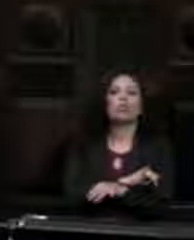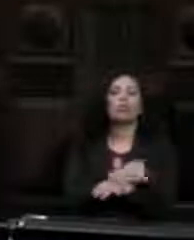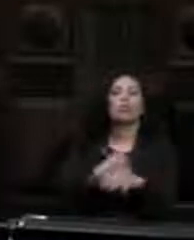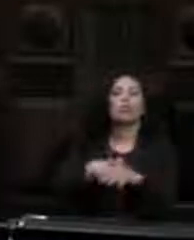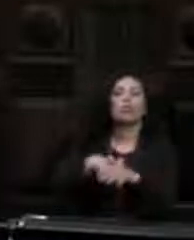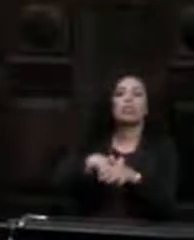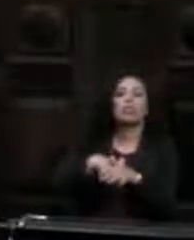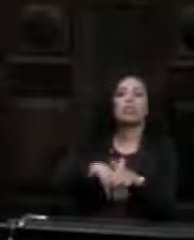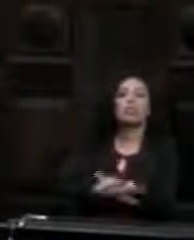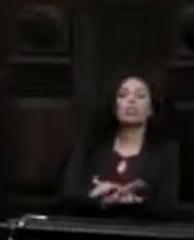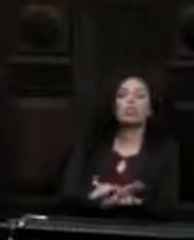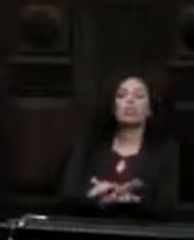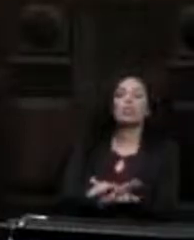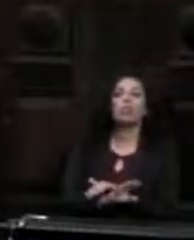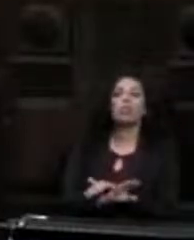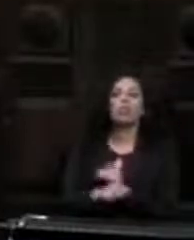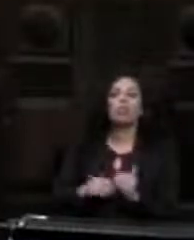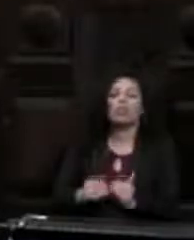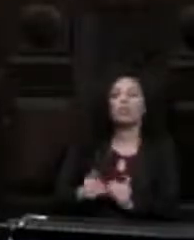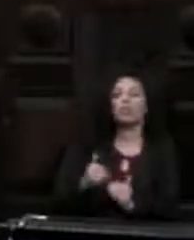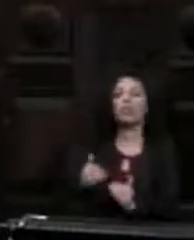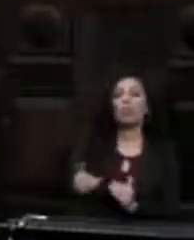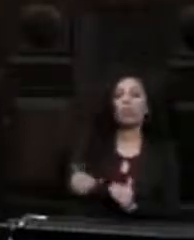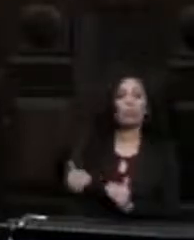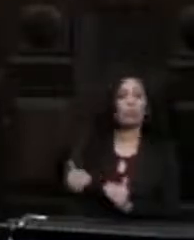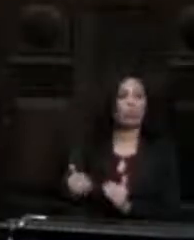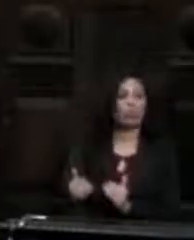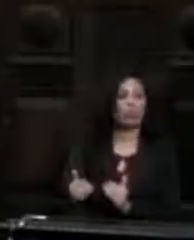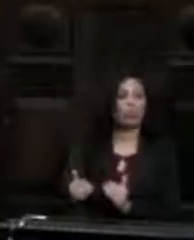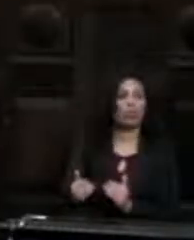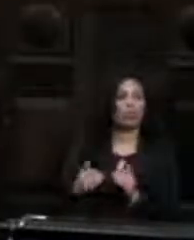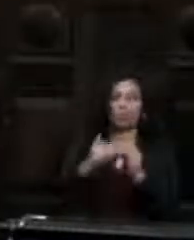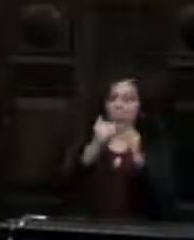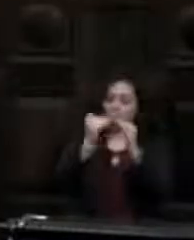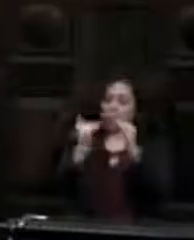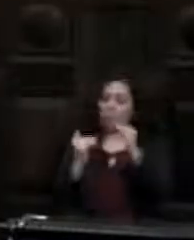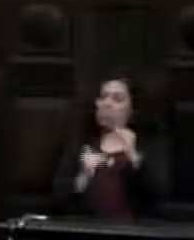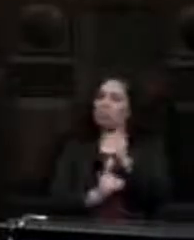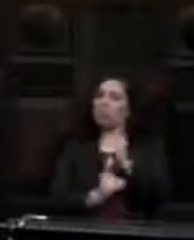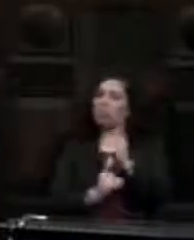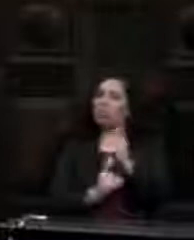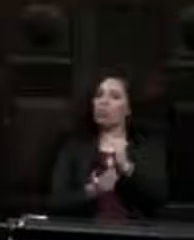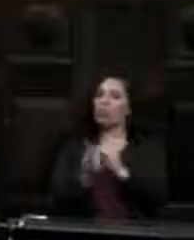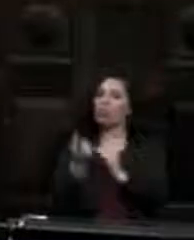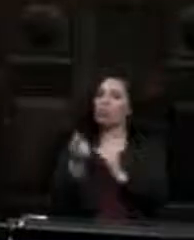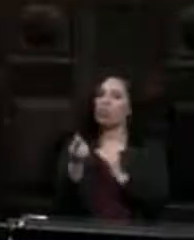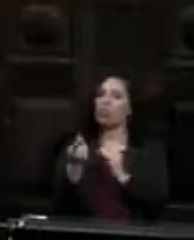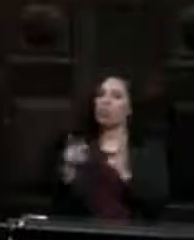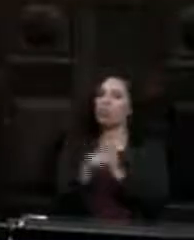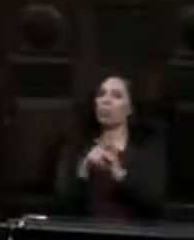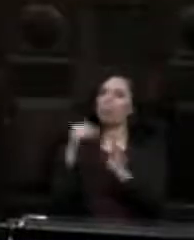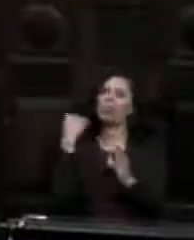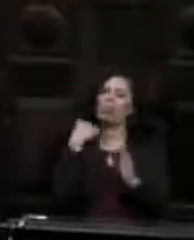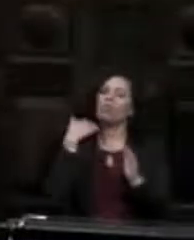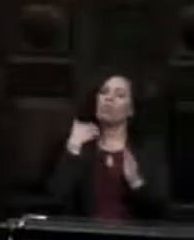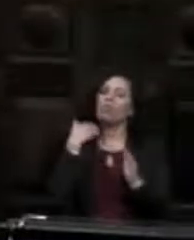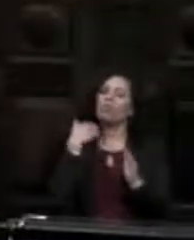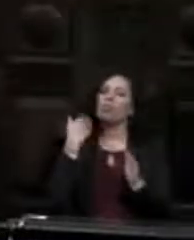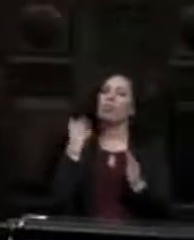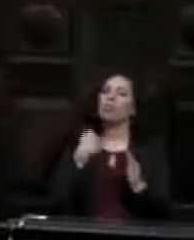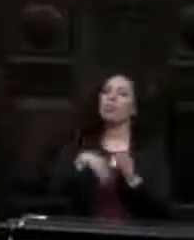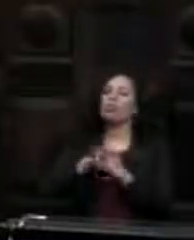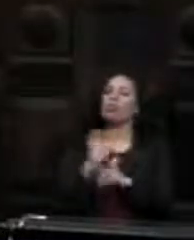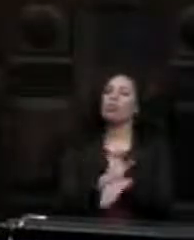que começa a reduzir a sua receita. E esta